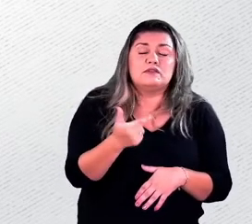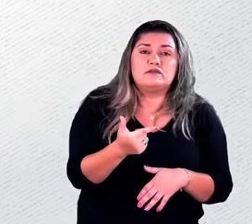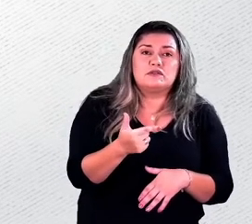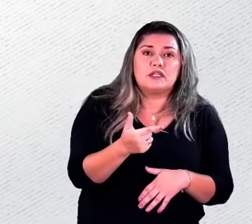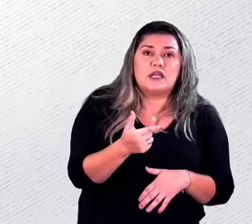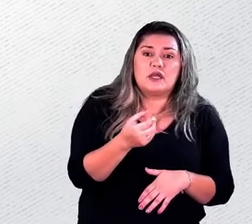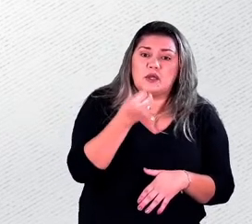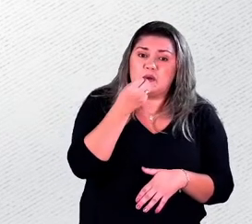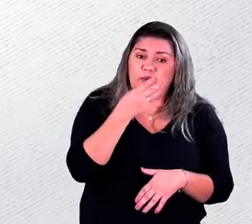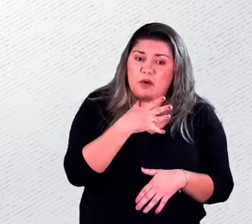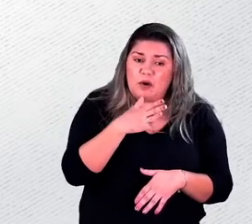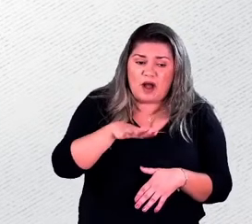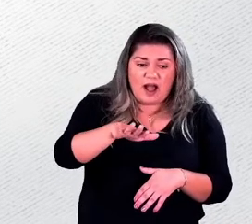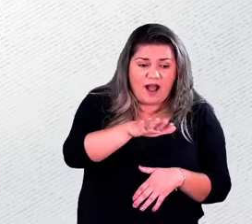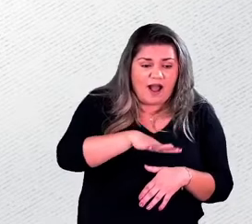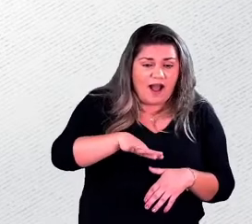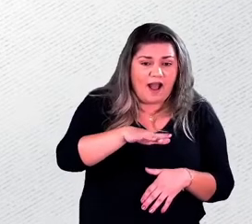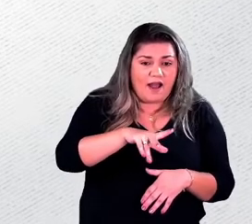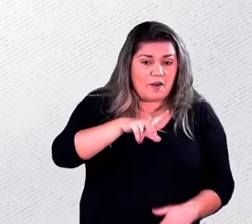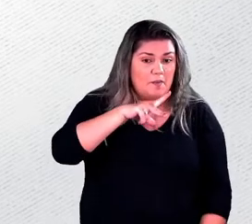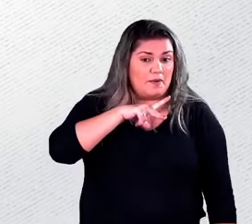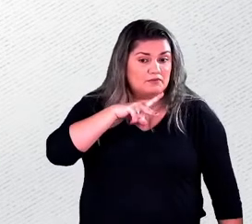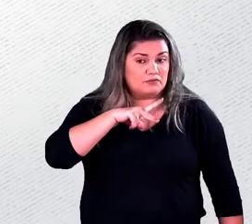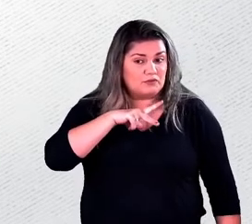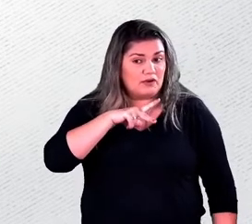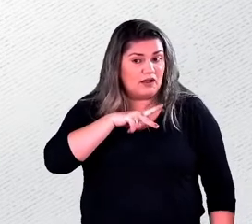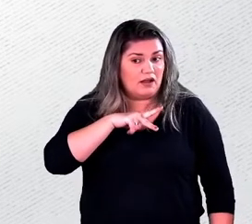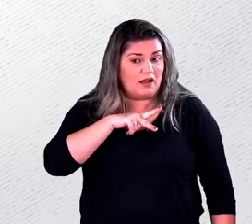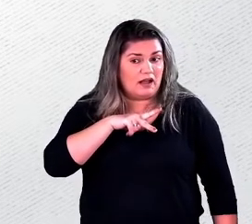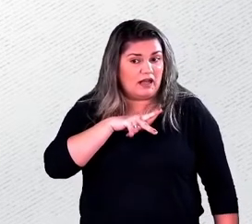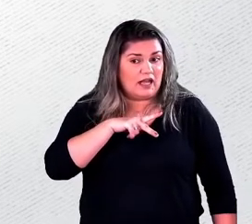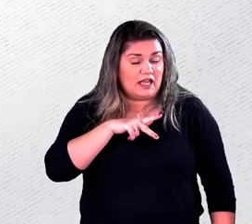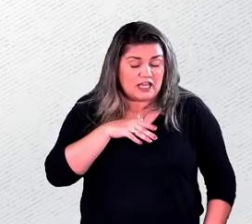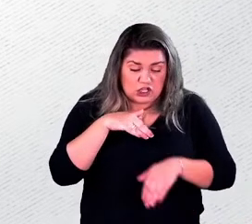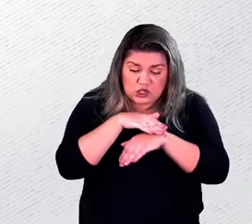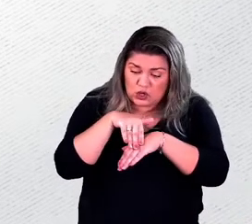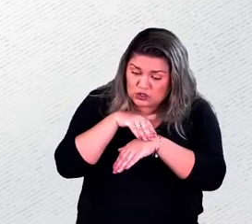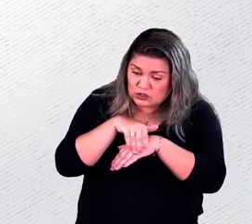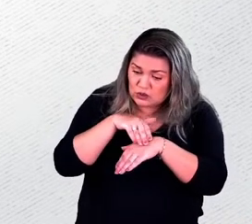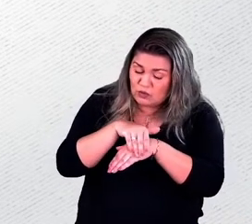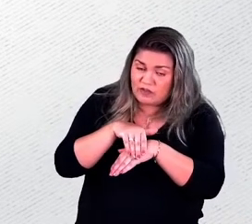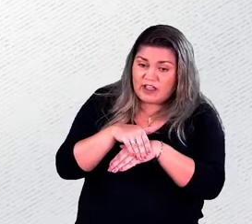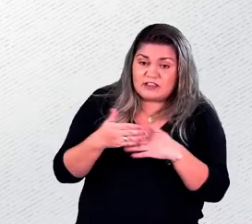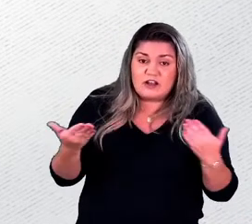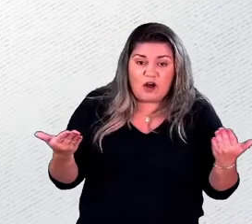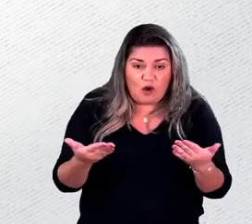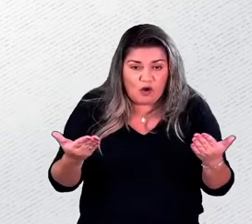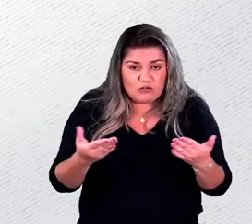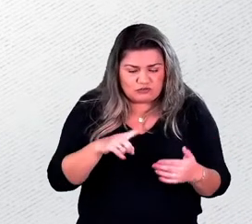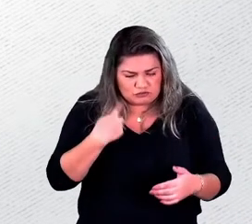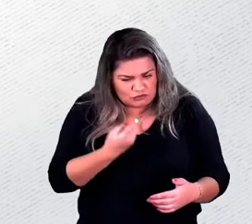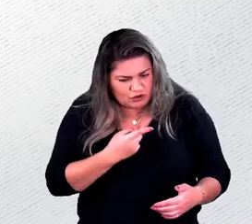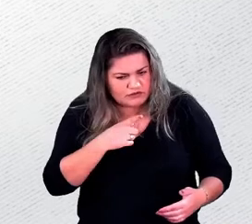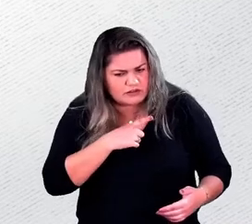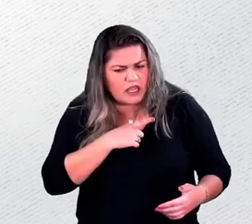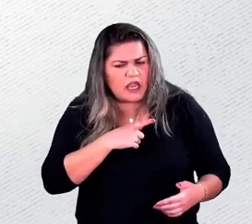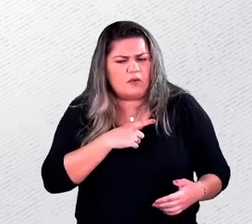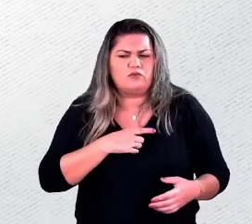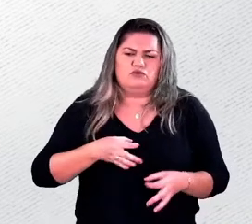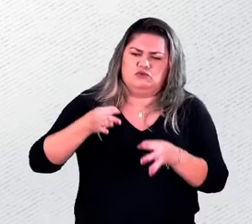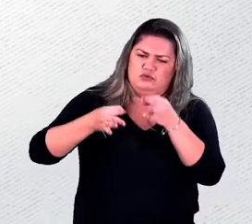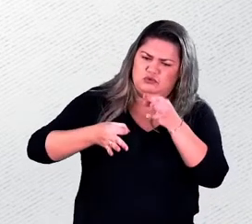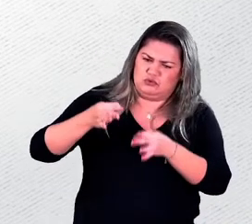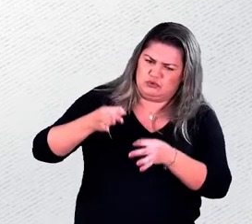e sem esta conversa franca aberta que academia nos permite ter porque como juízes como